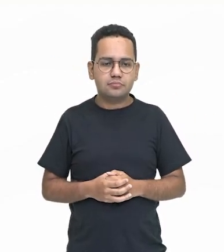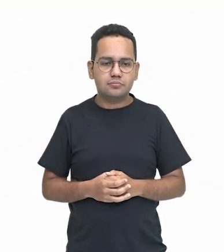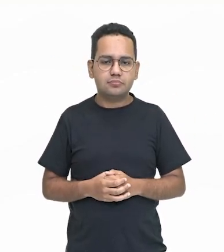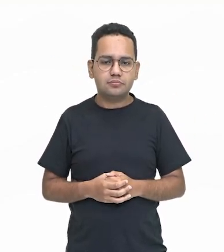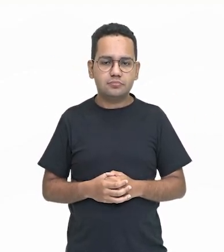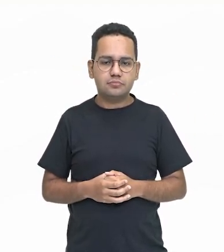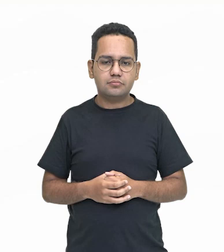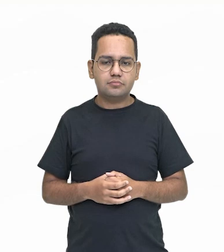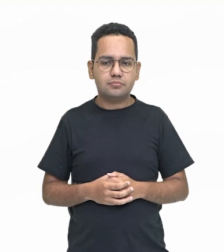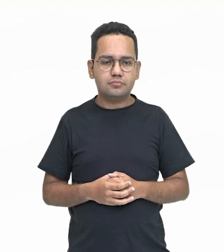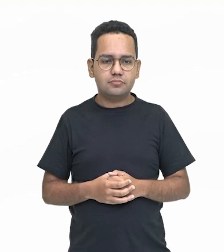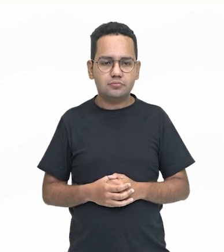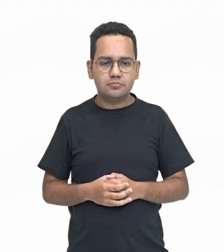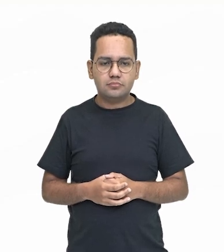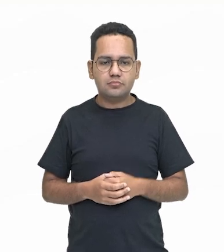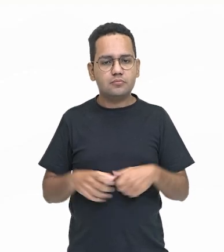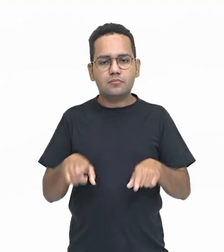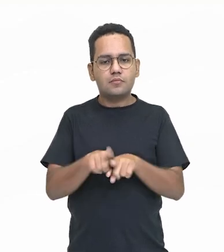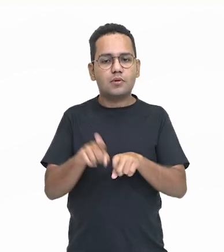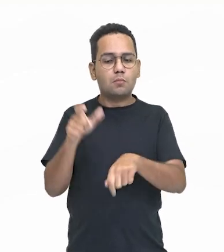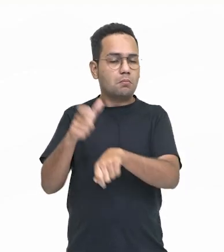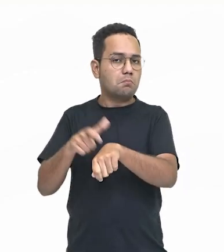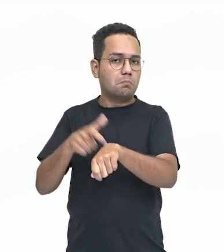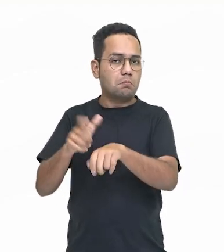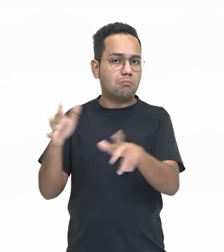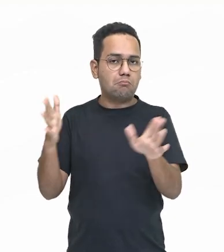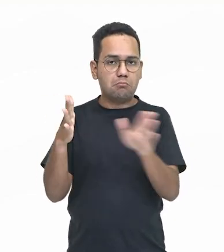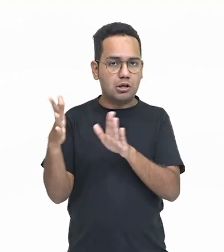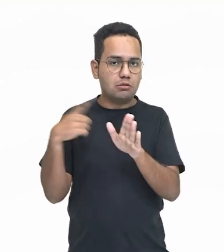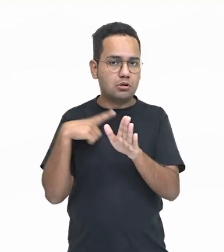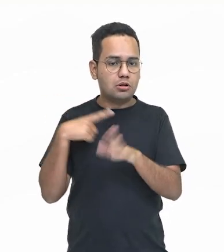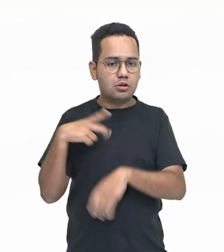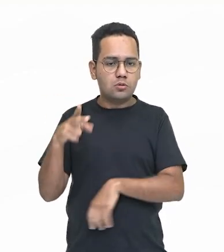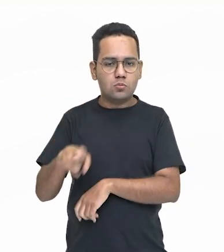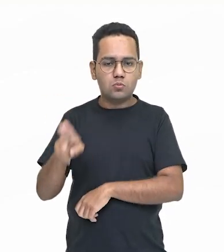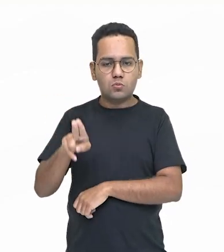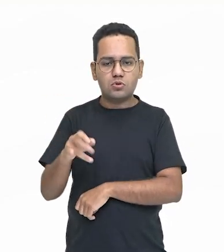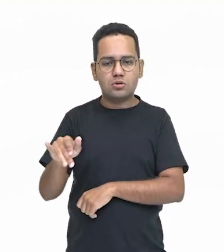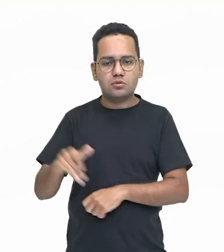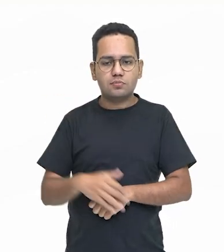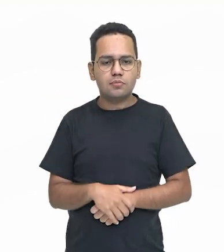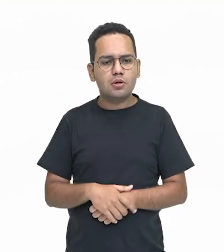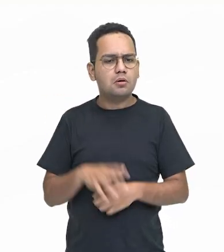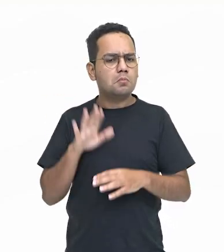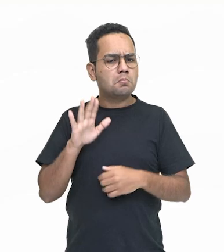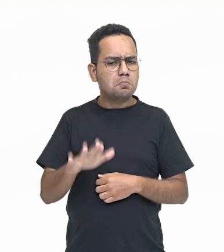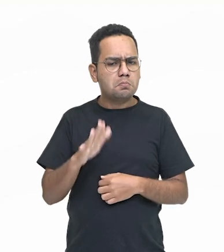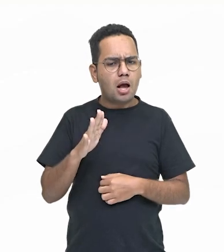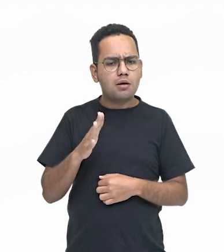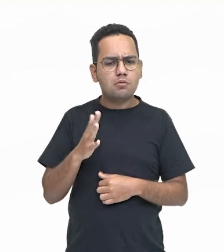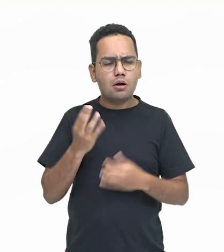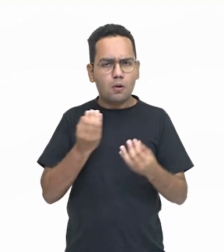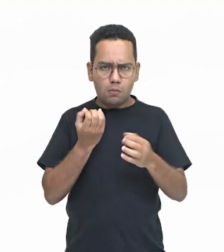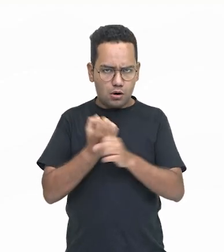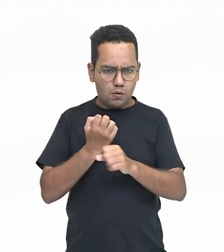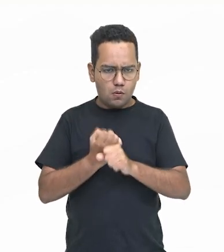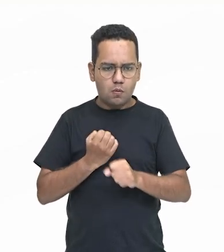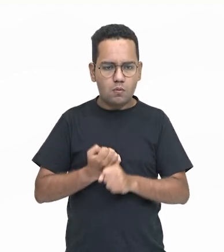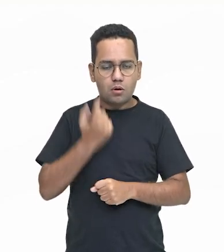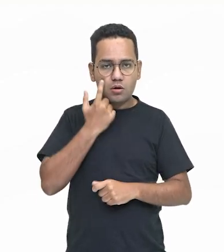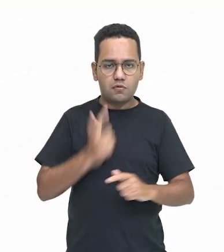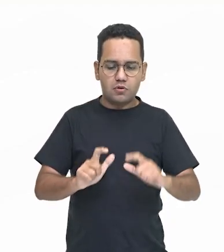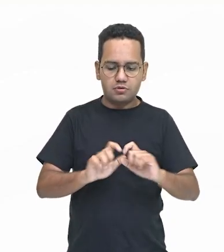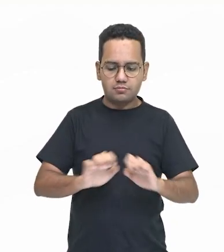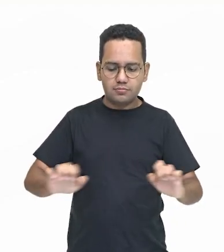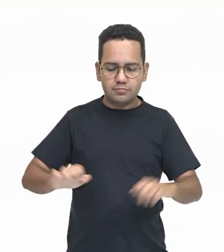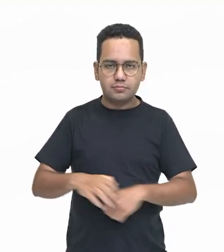potência do aparelho, bem como o tempo em que esse aparelho funciona. A fórmula que usamos para calcular o consumo de energia elétrica é a